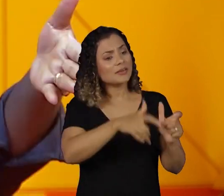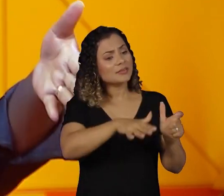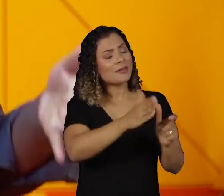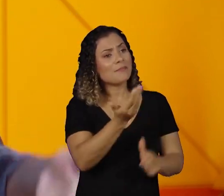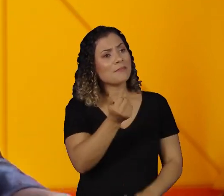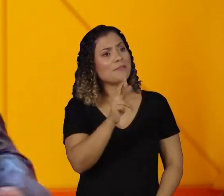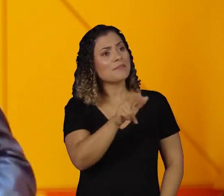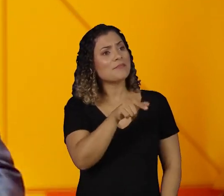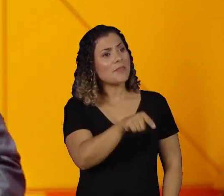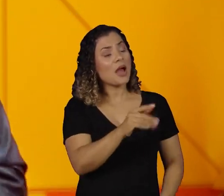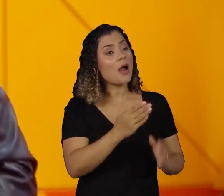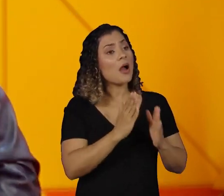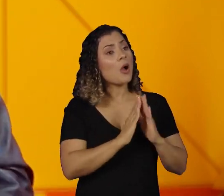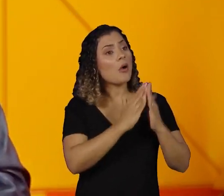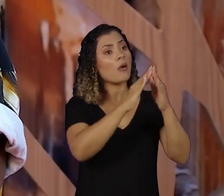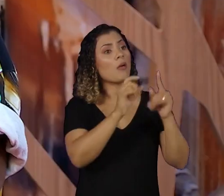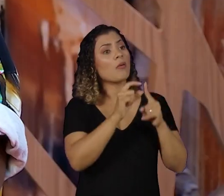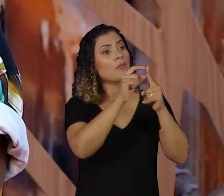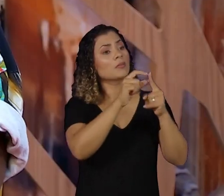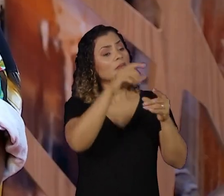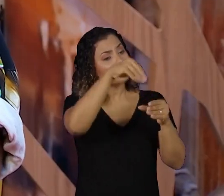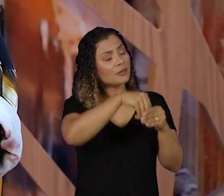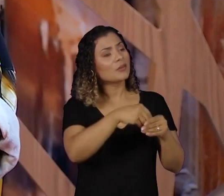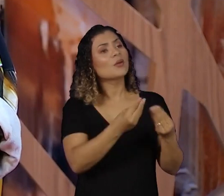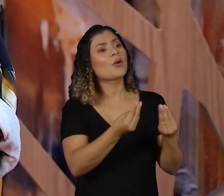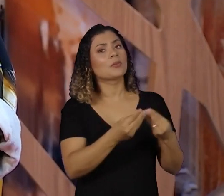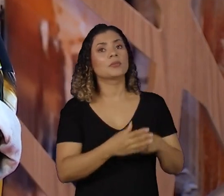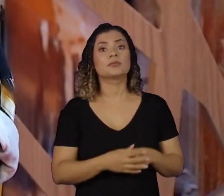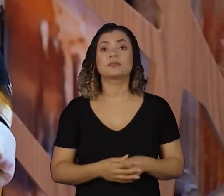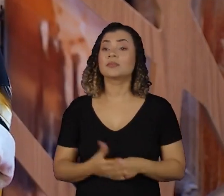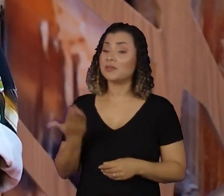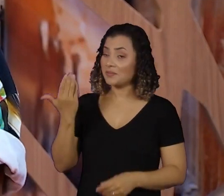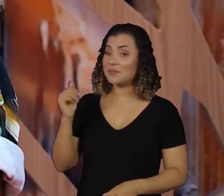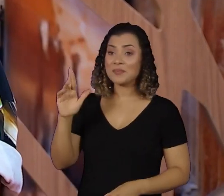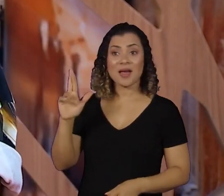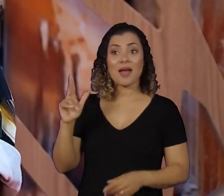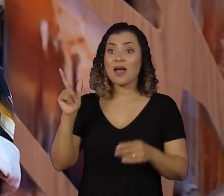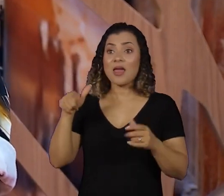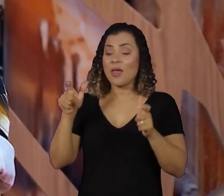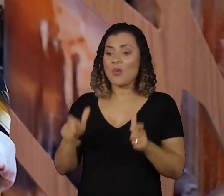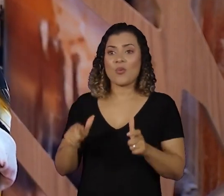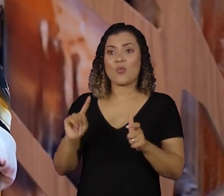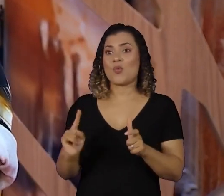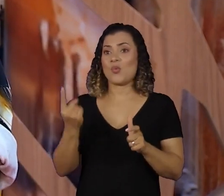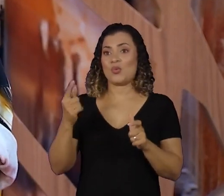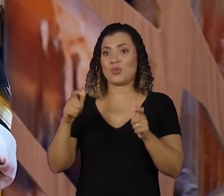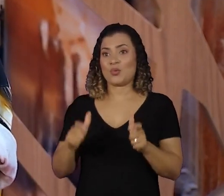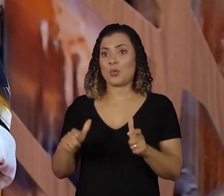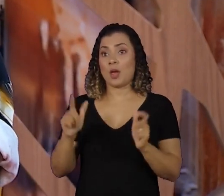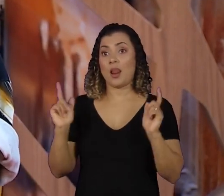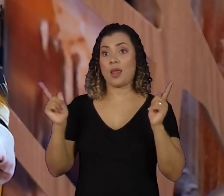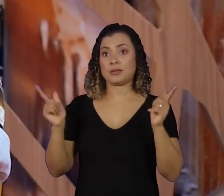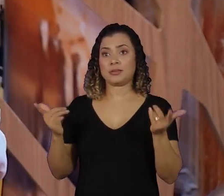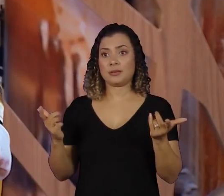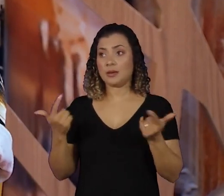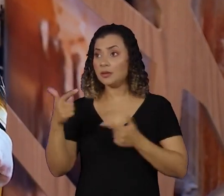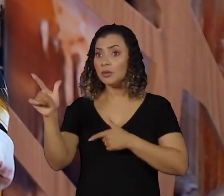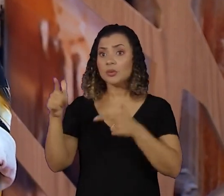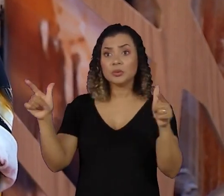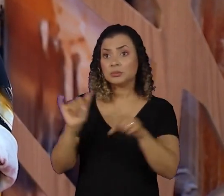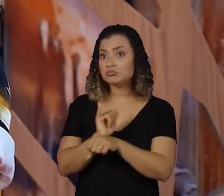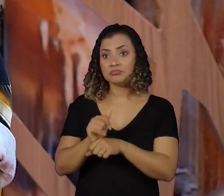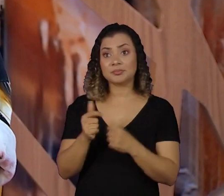bar dentro de uma comunidade? Porque ali ainda é o único ponto de lazer, né, que a comunidade tem. Não tem outra estratégica para